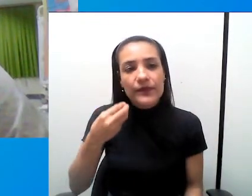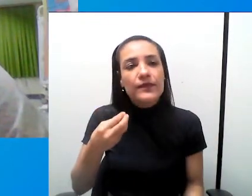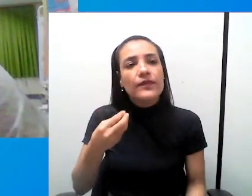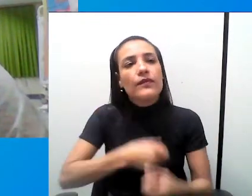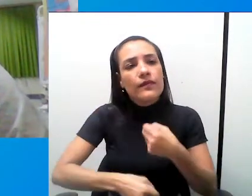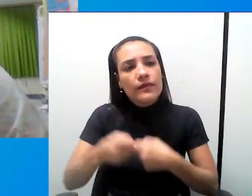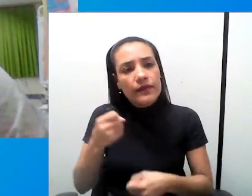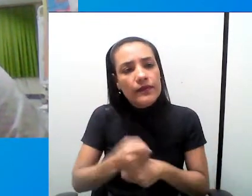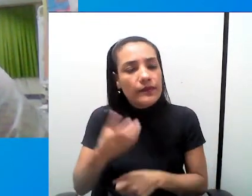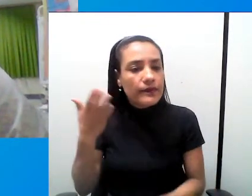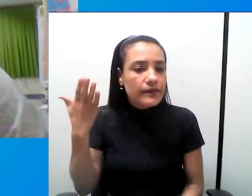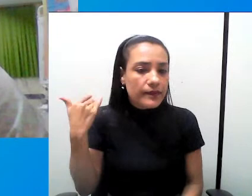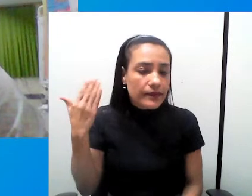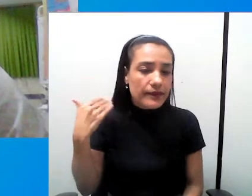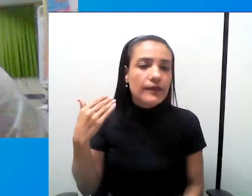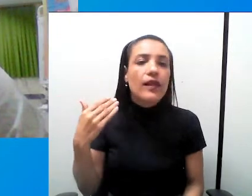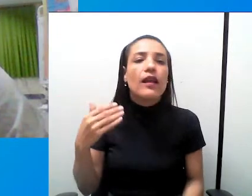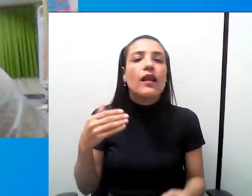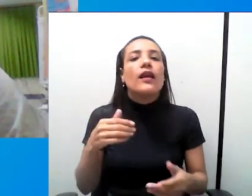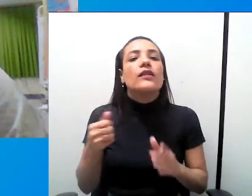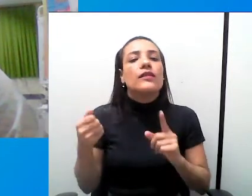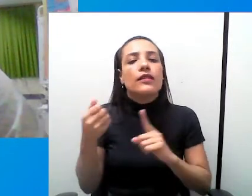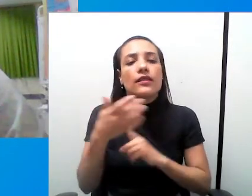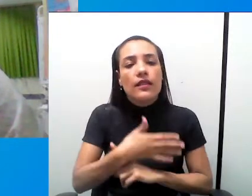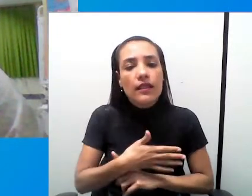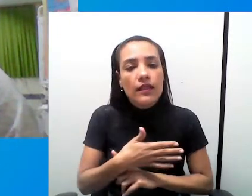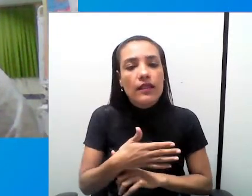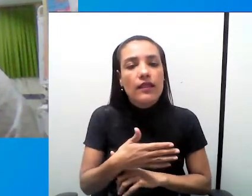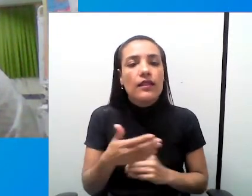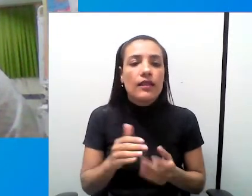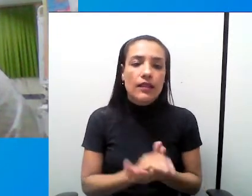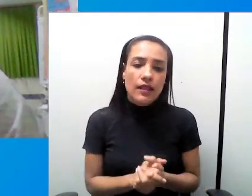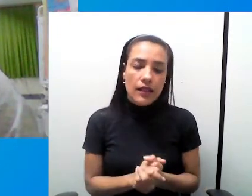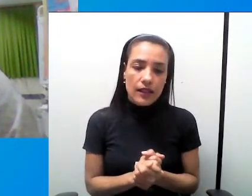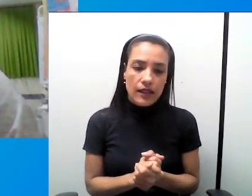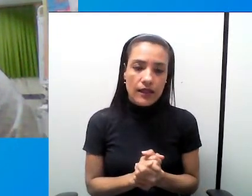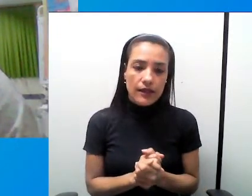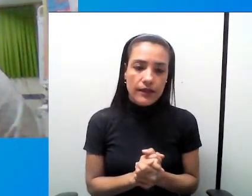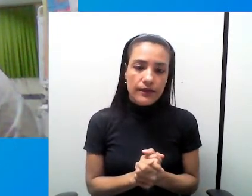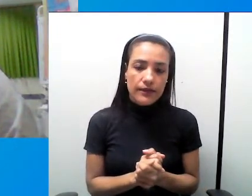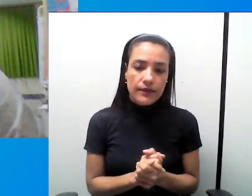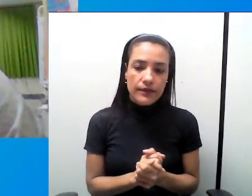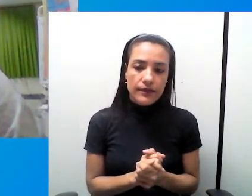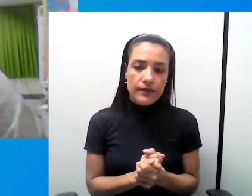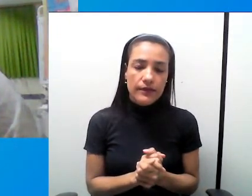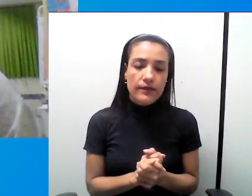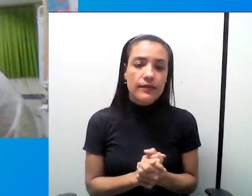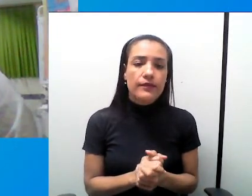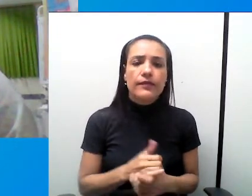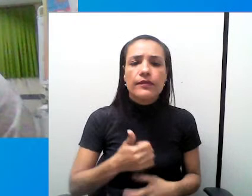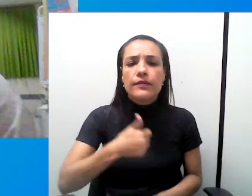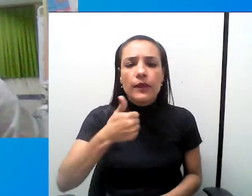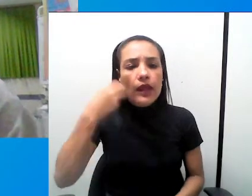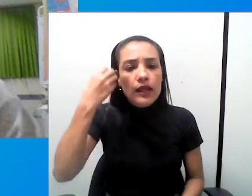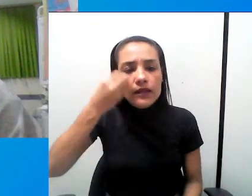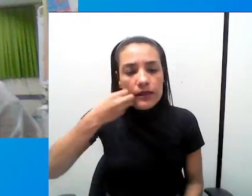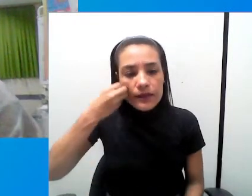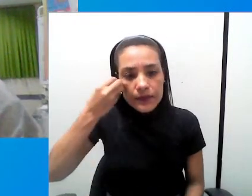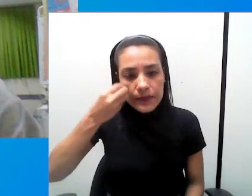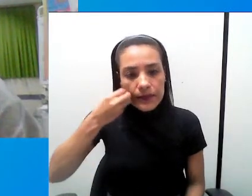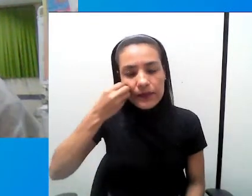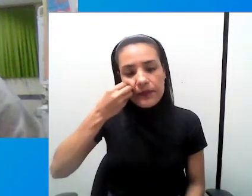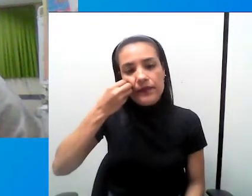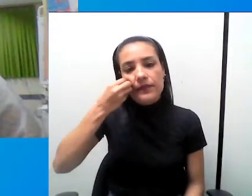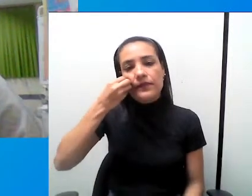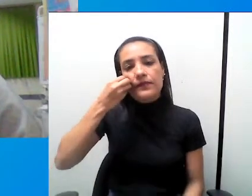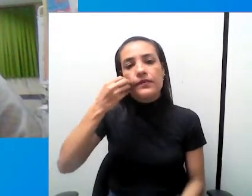de Curricularização de Extensão, o SENS, que foi uma das primeiras experiências de curricularização